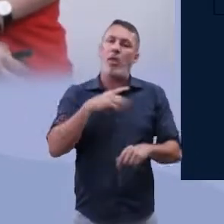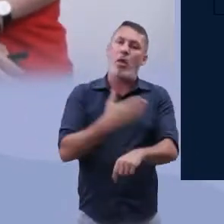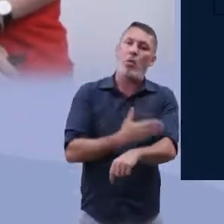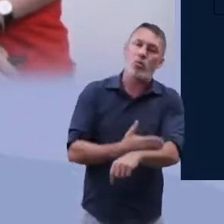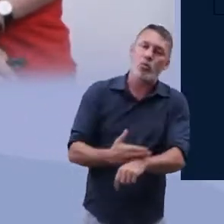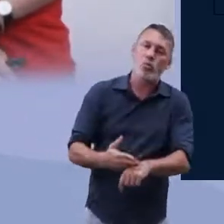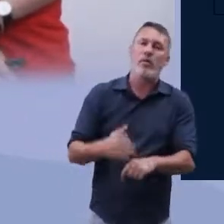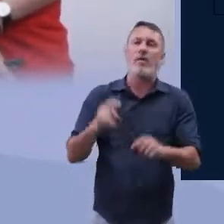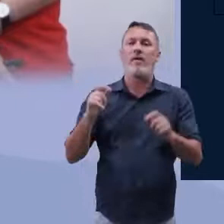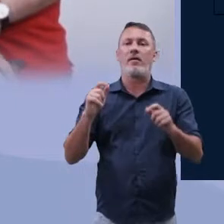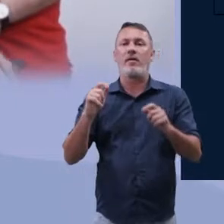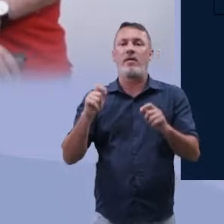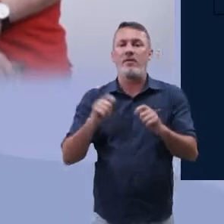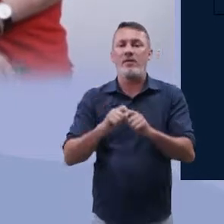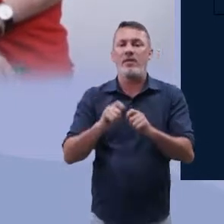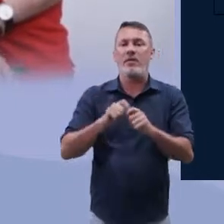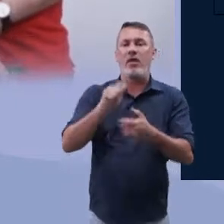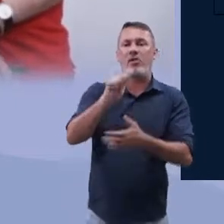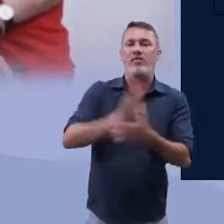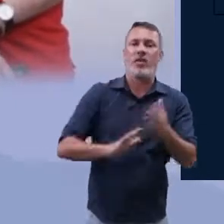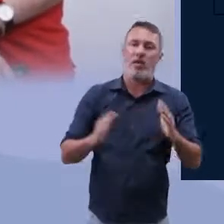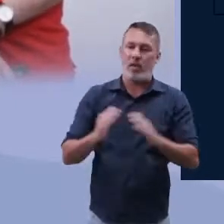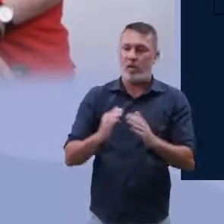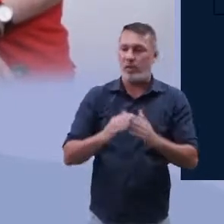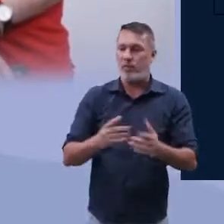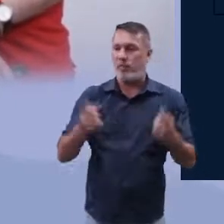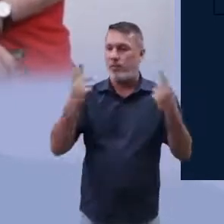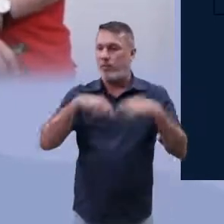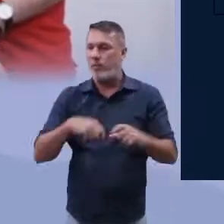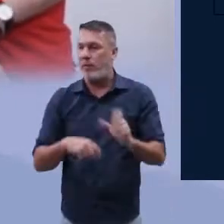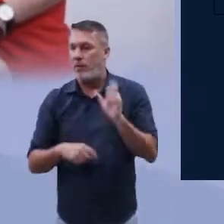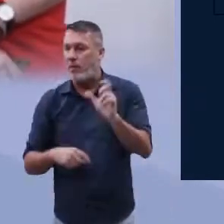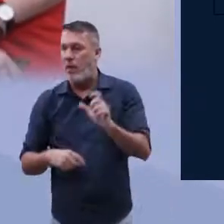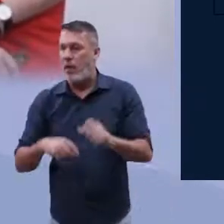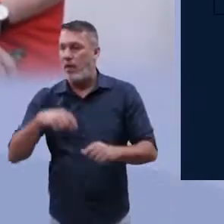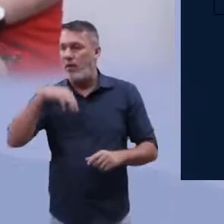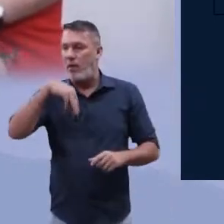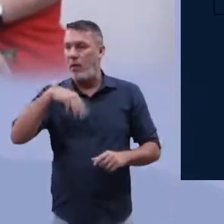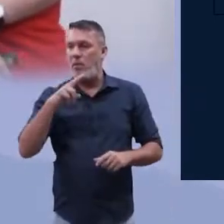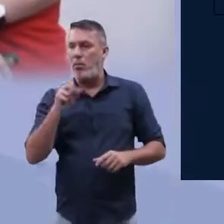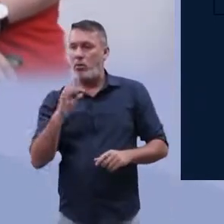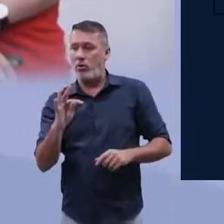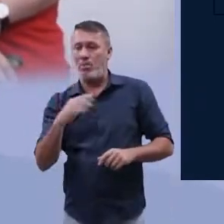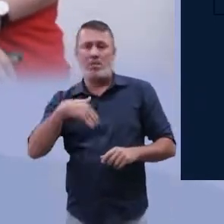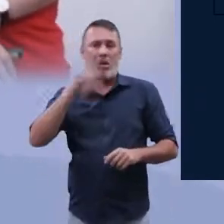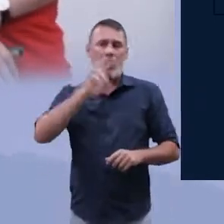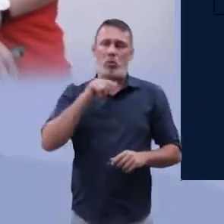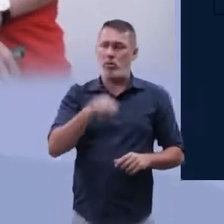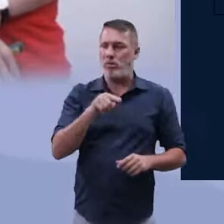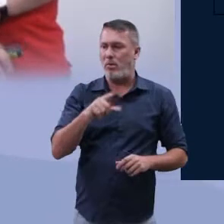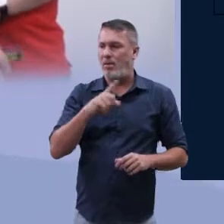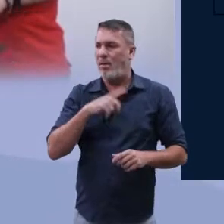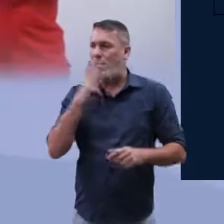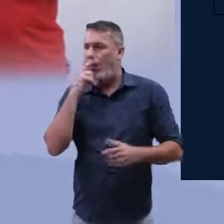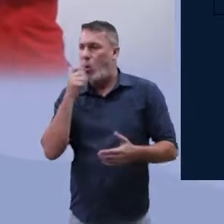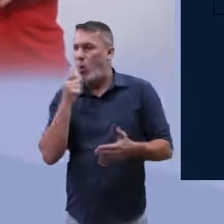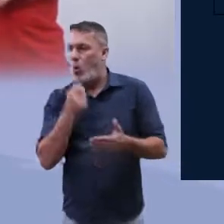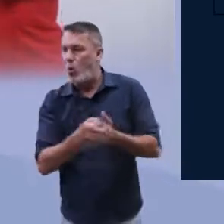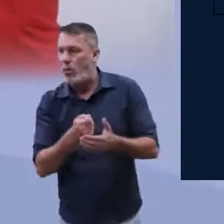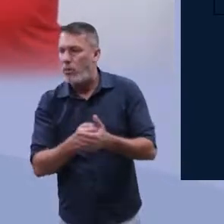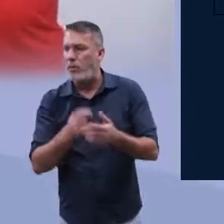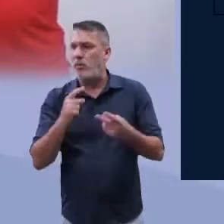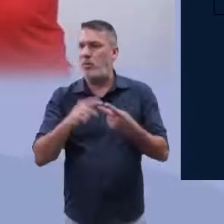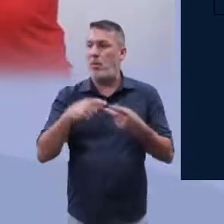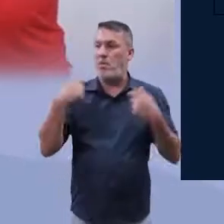costumava fazer meu dever de casa. E temos o must. O must é um dos mais fortes de todos os modais. Nós usamos para